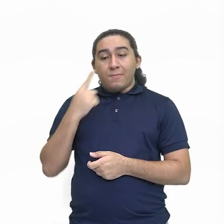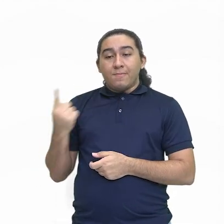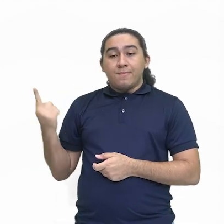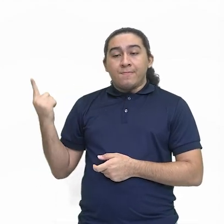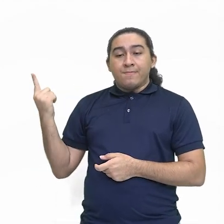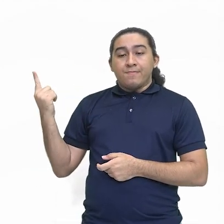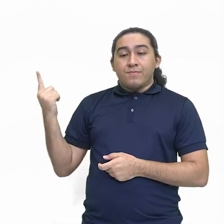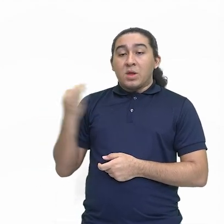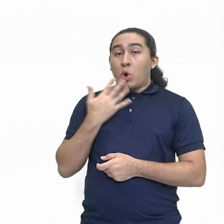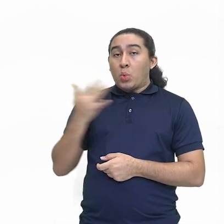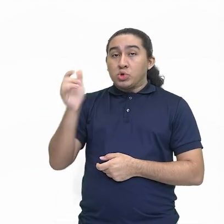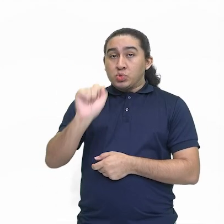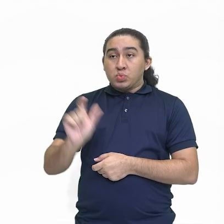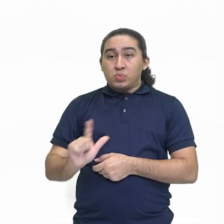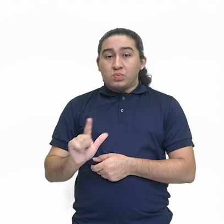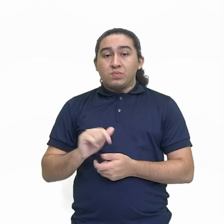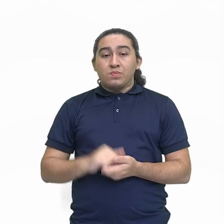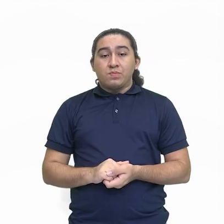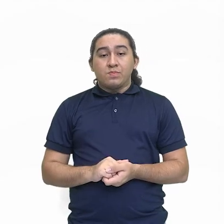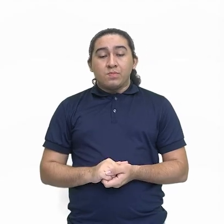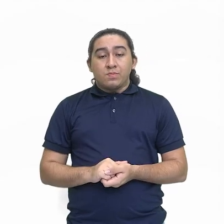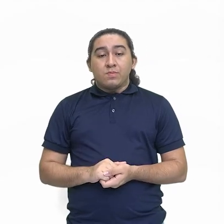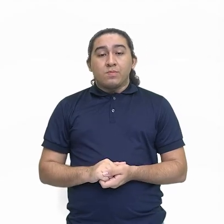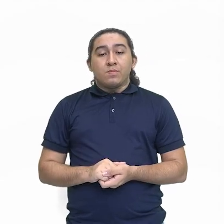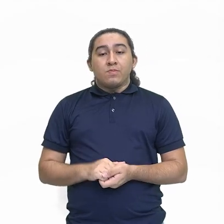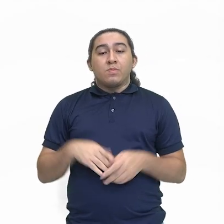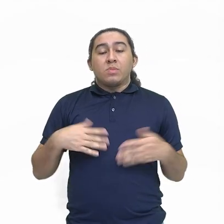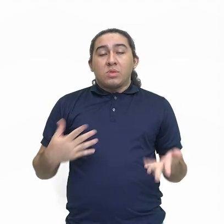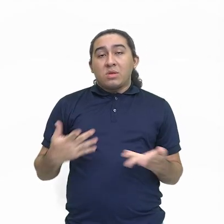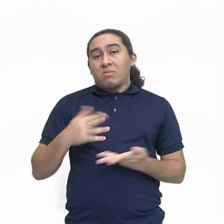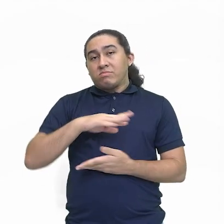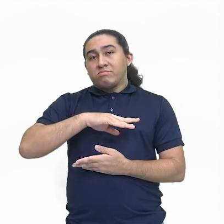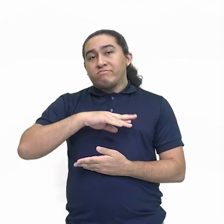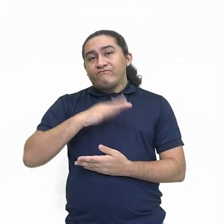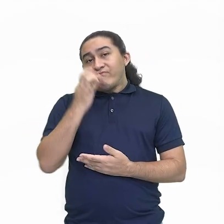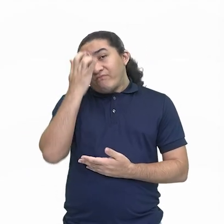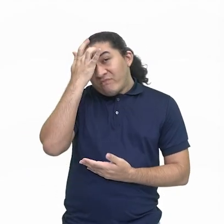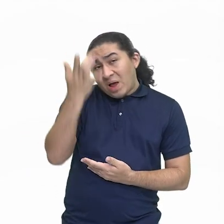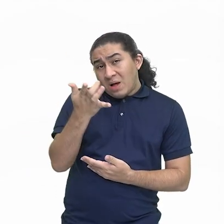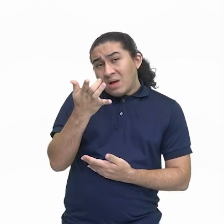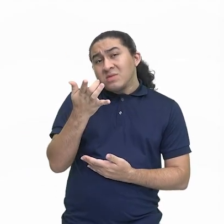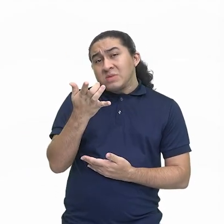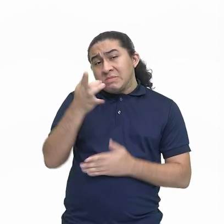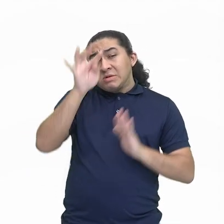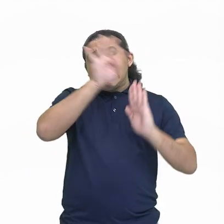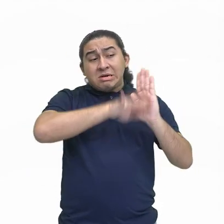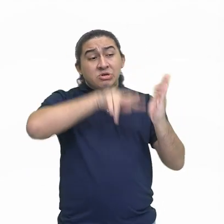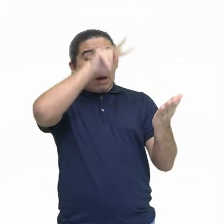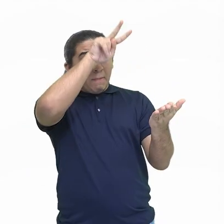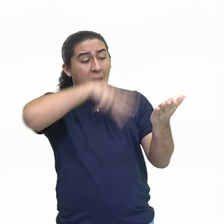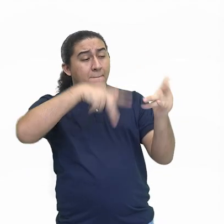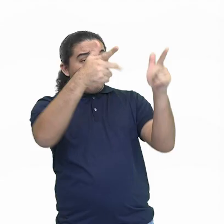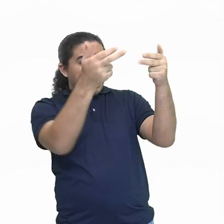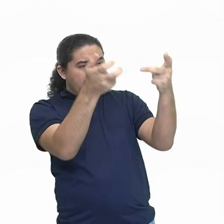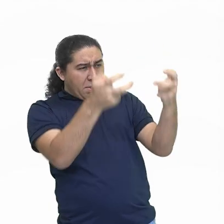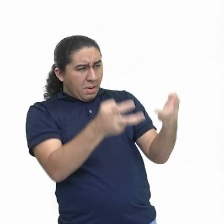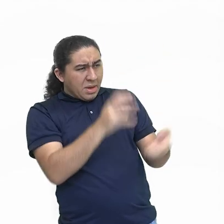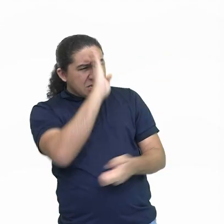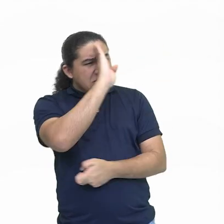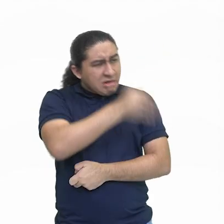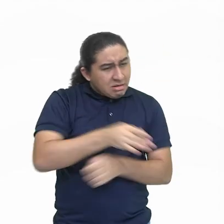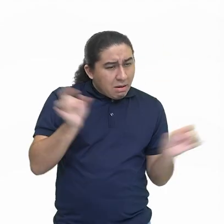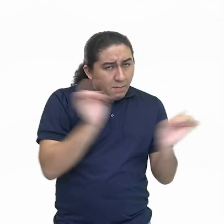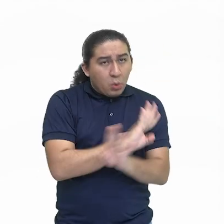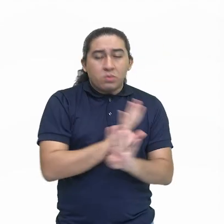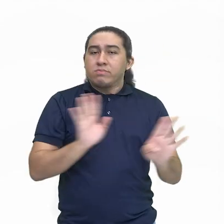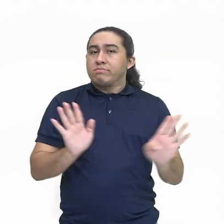intencionalidade discursivas. Então, não é fácil você identificar dentro de um texto,